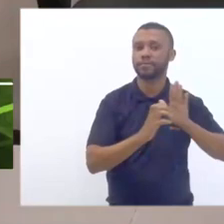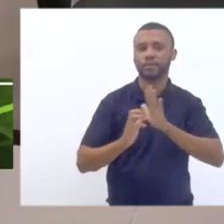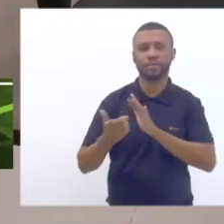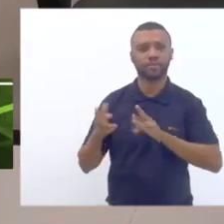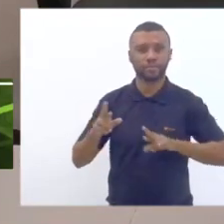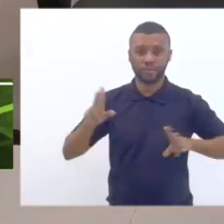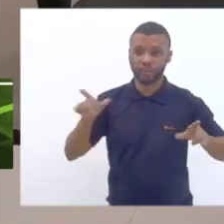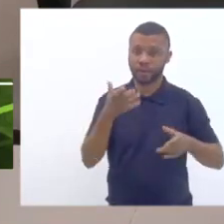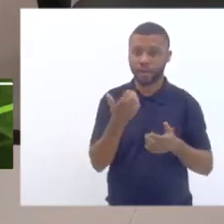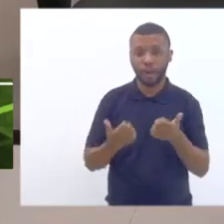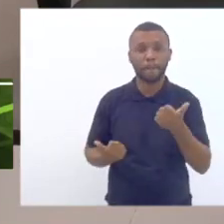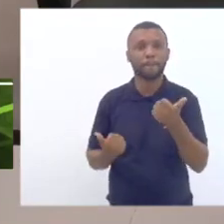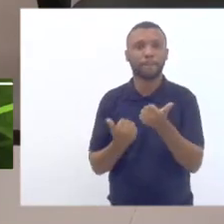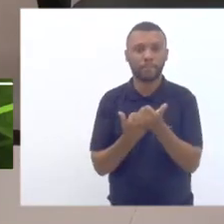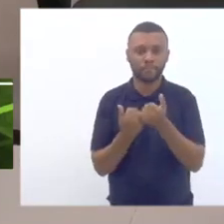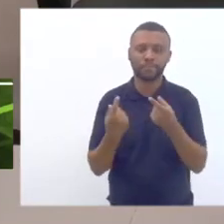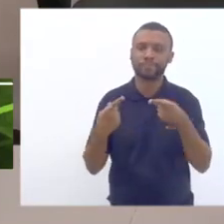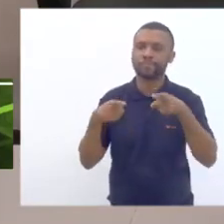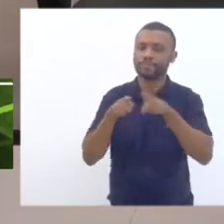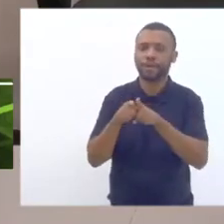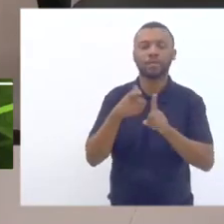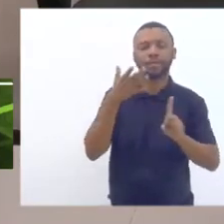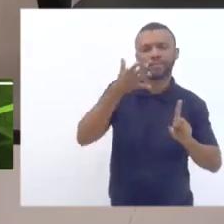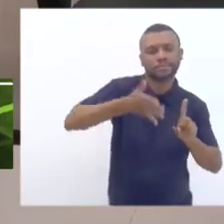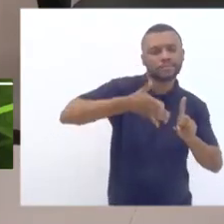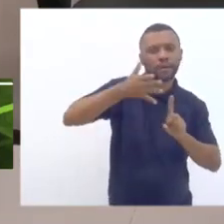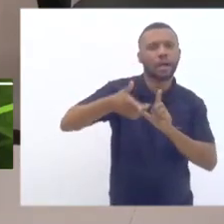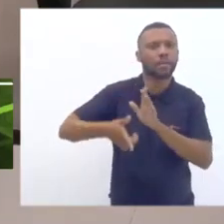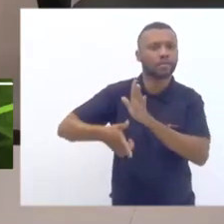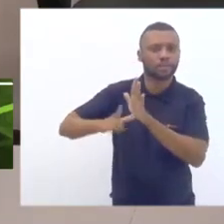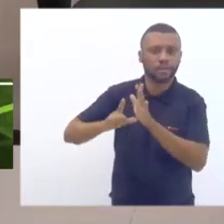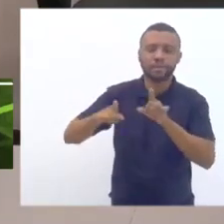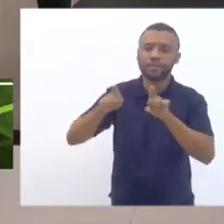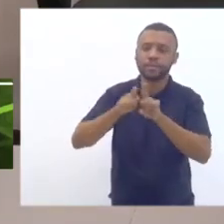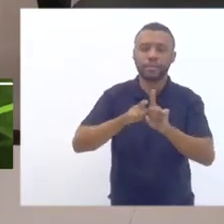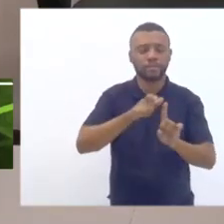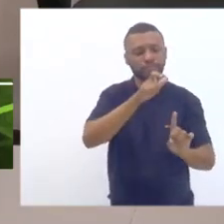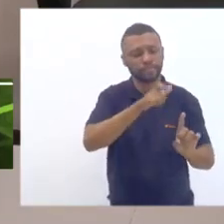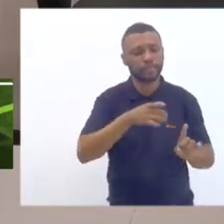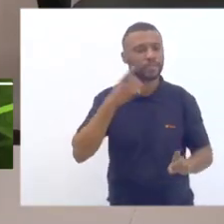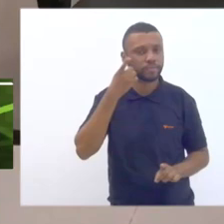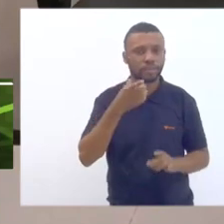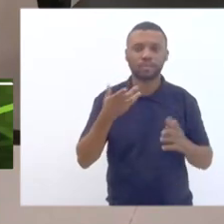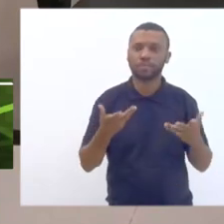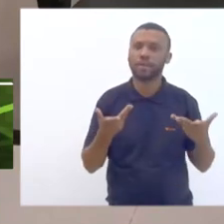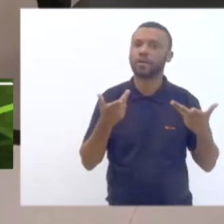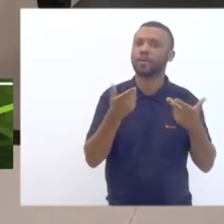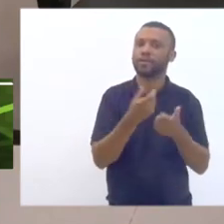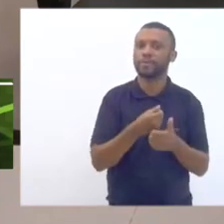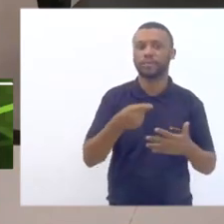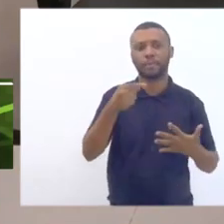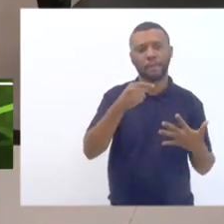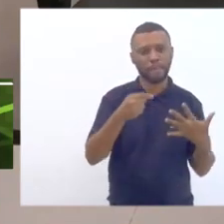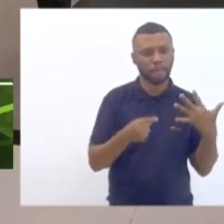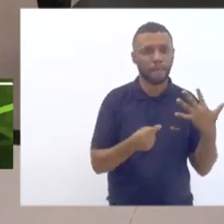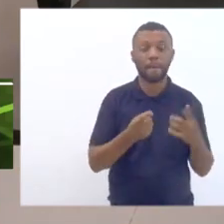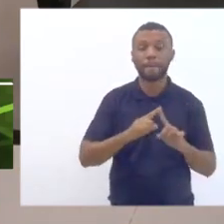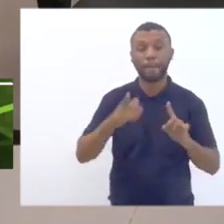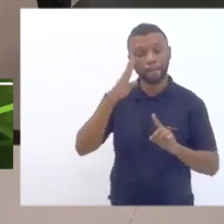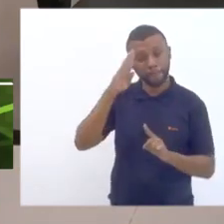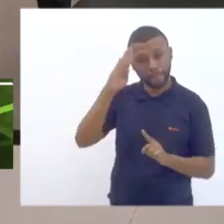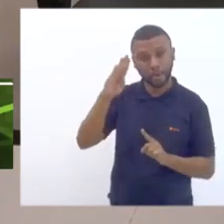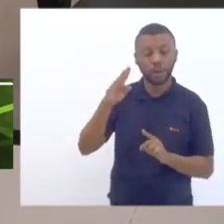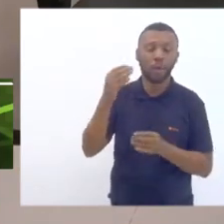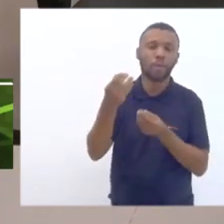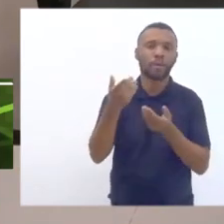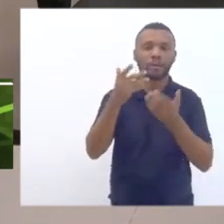favorável, corroborando com as falas anteriores, pela qualificação do deputado, mas, sobretudo, pela